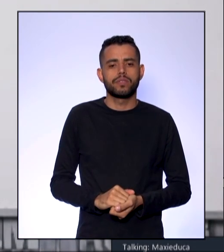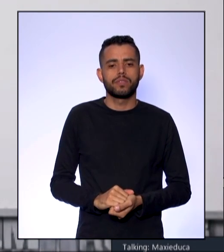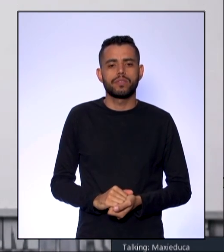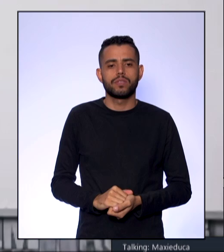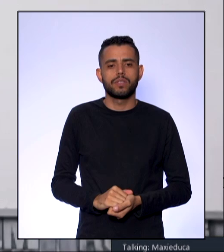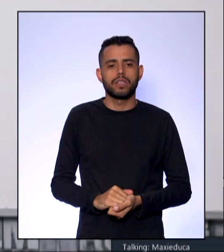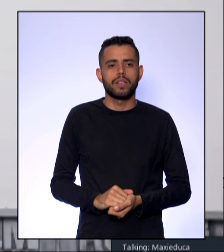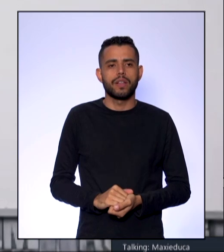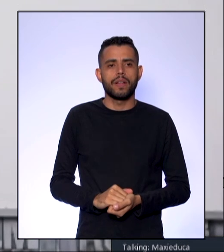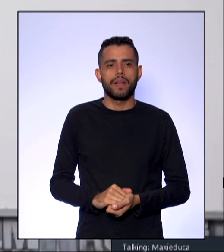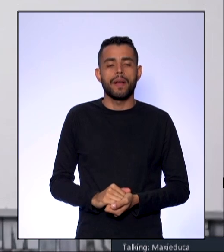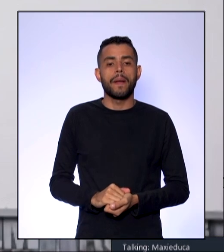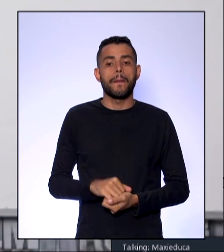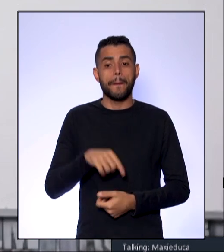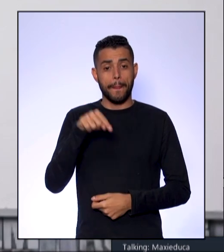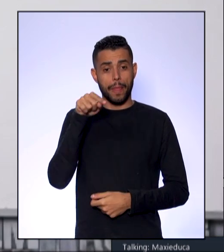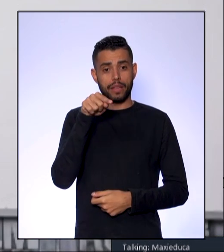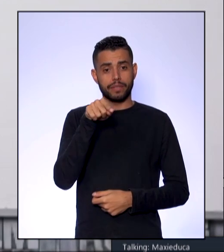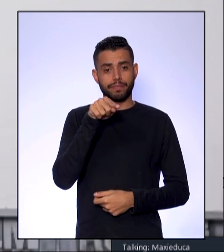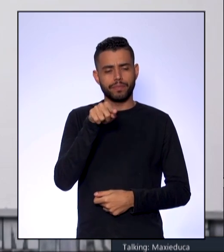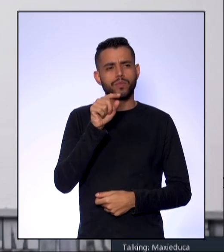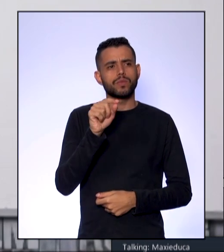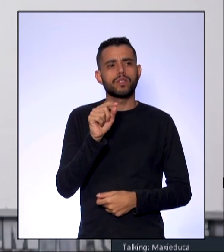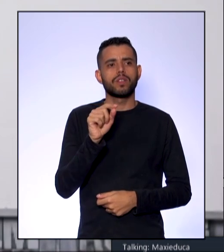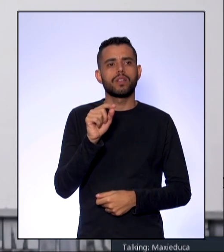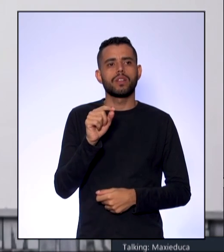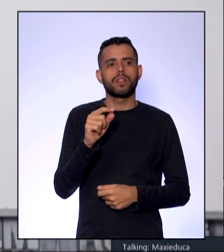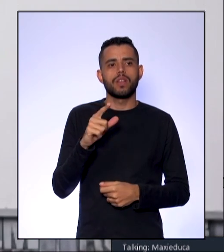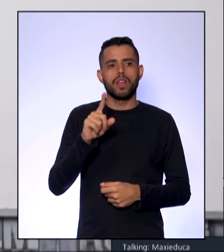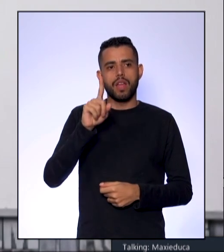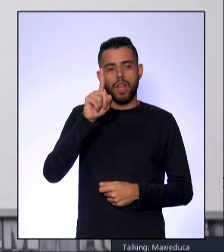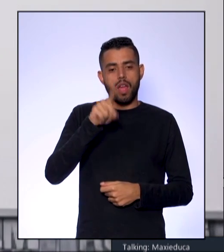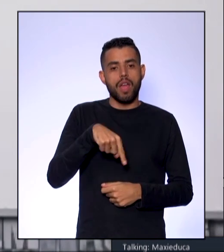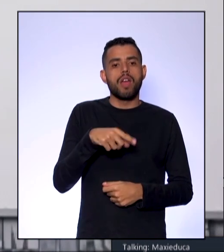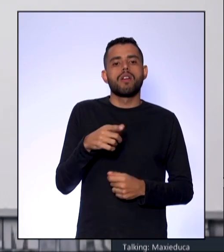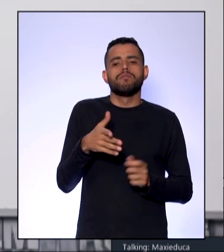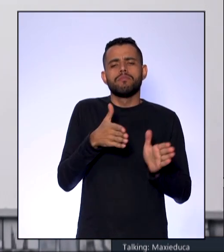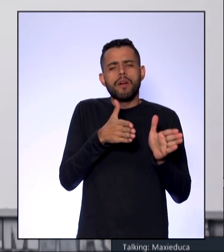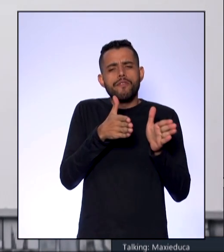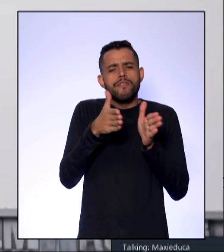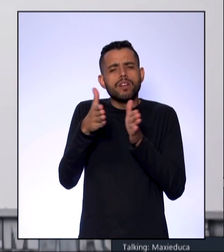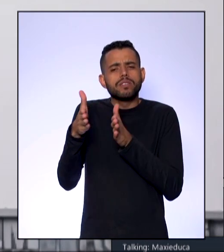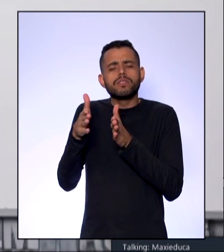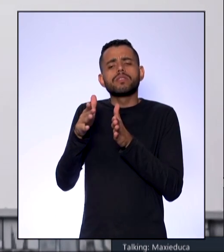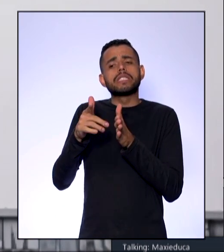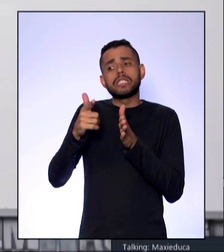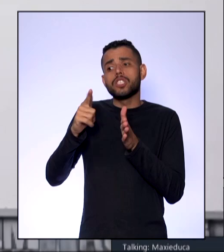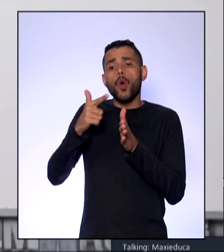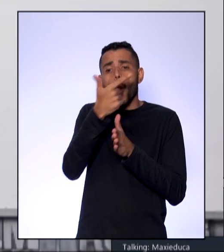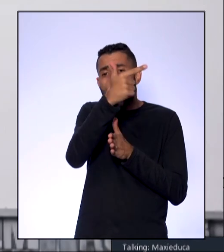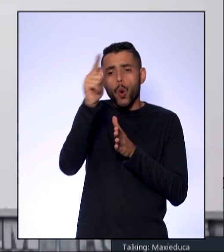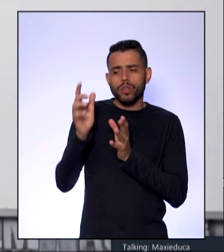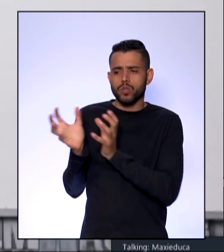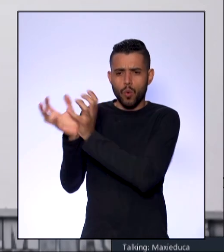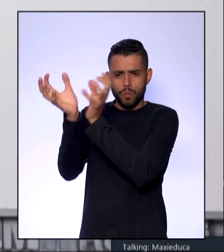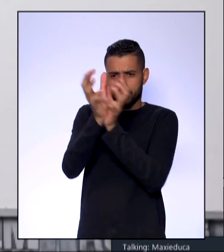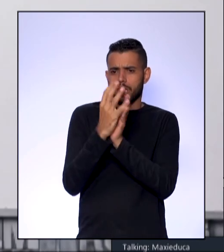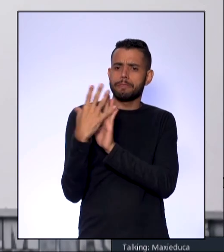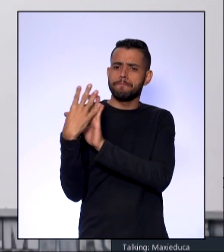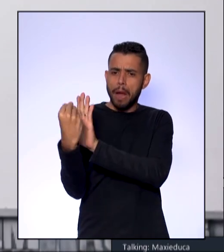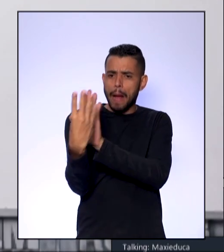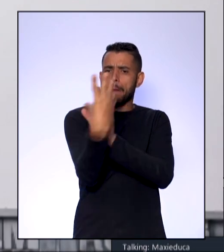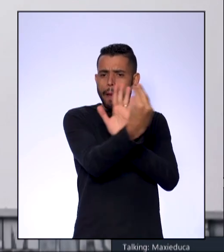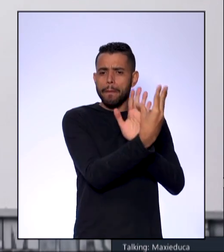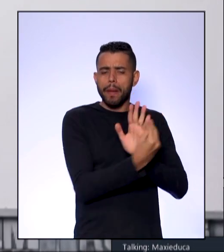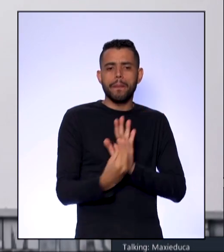Aqui nós temos uma fase que vai se replicar em outras comunidades. Como assim, professor? O nosso foco de